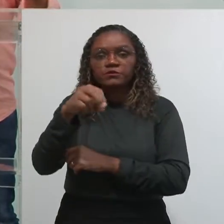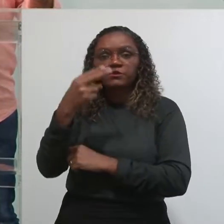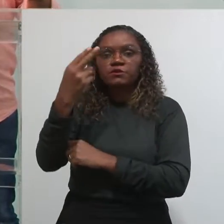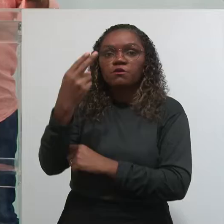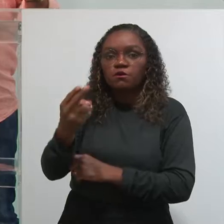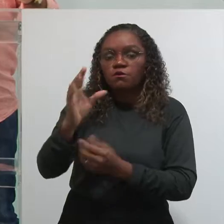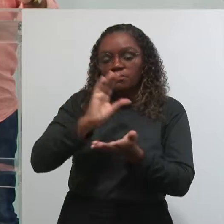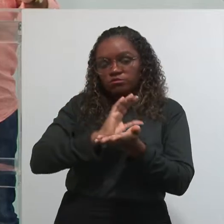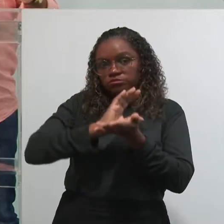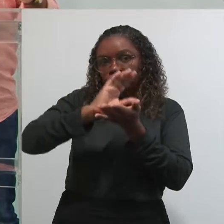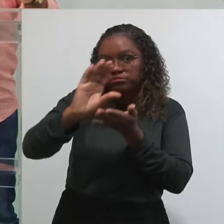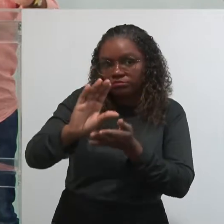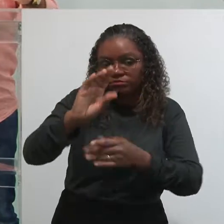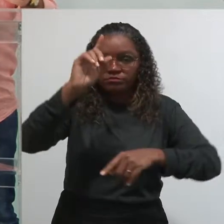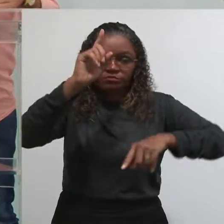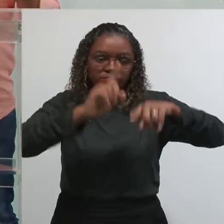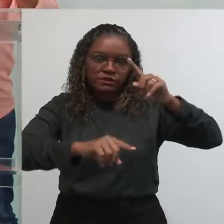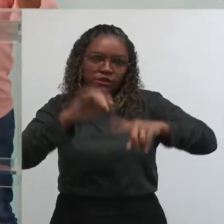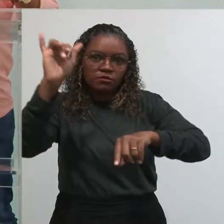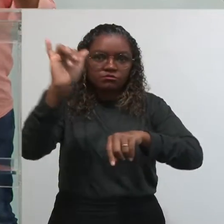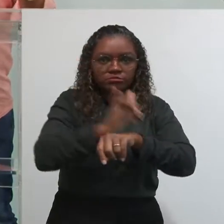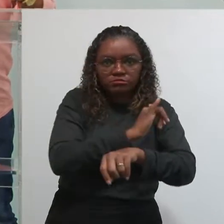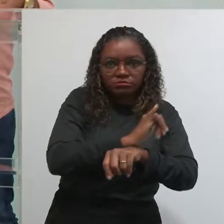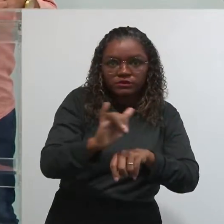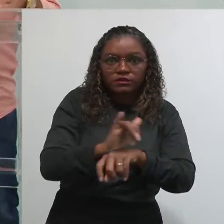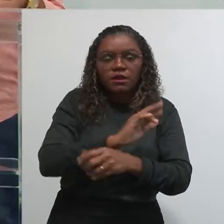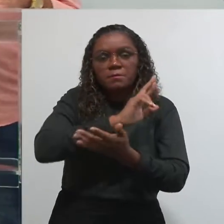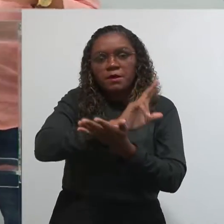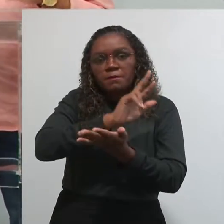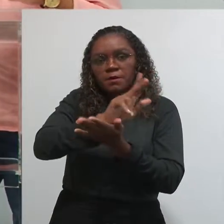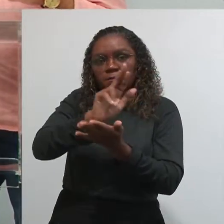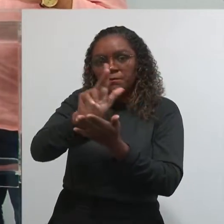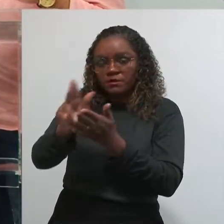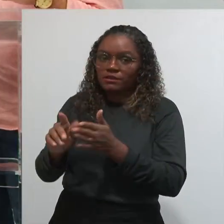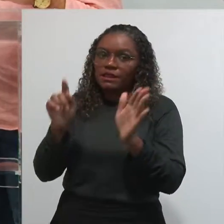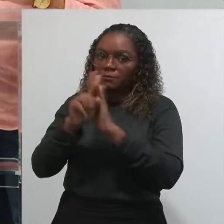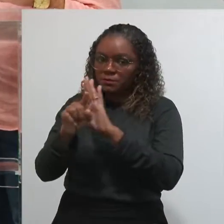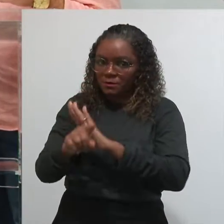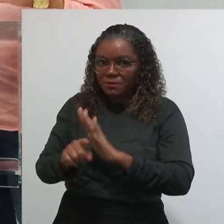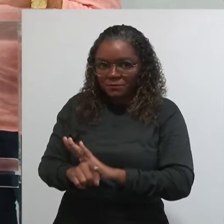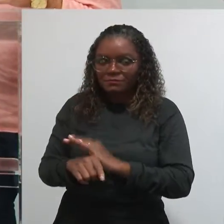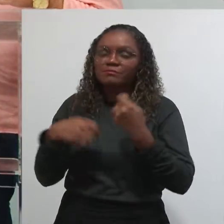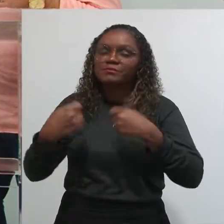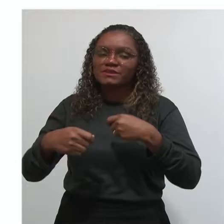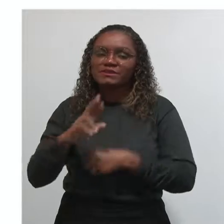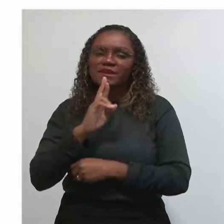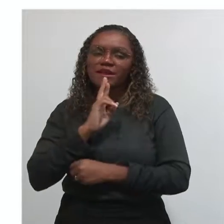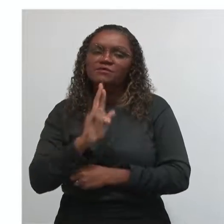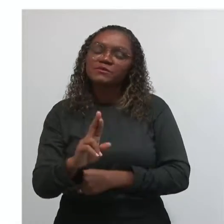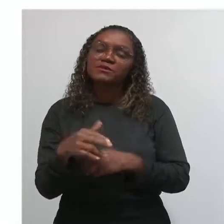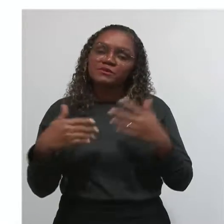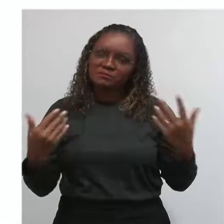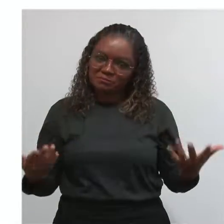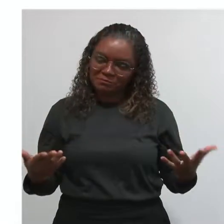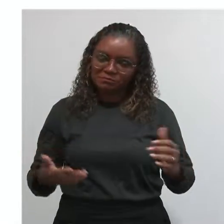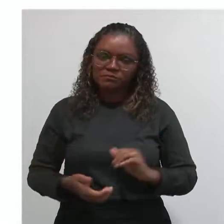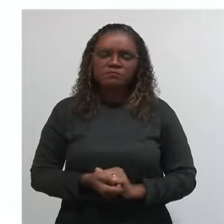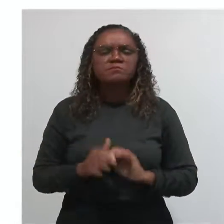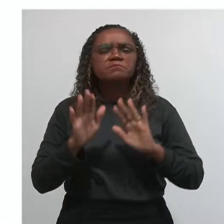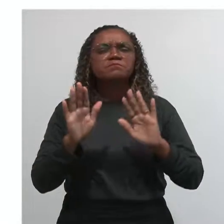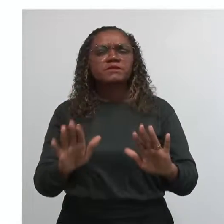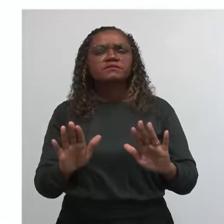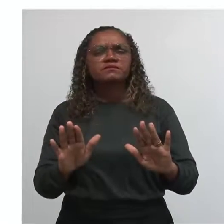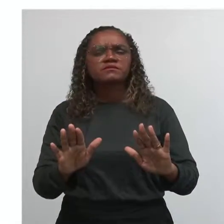os recursos, né, disponíveis, ok? Então você vai ter aí diferentes perguntas necessárias para serem respondidas. Mas o que é a